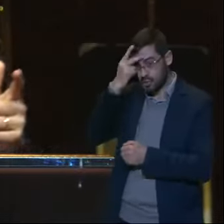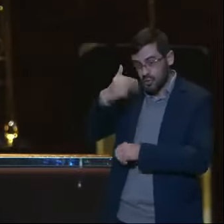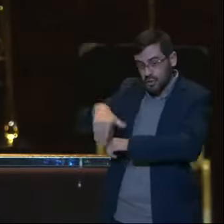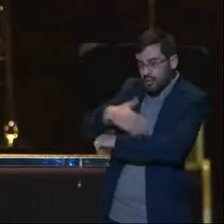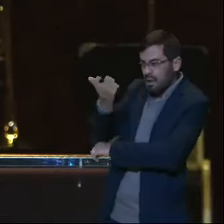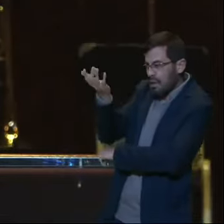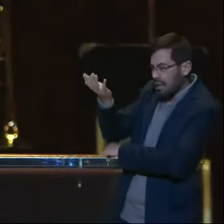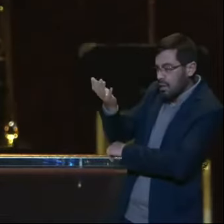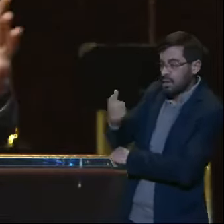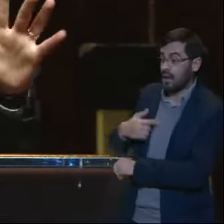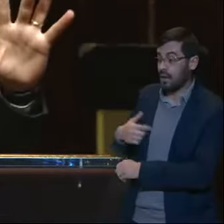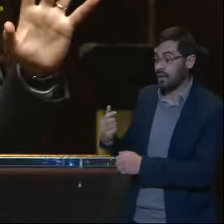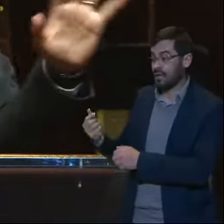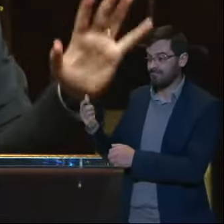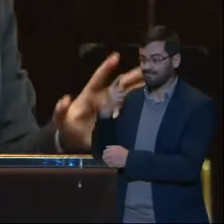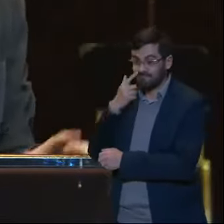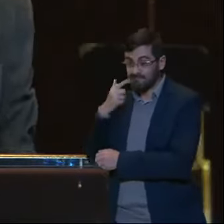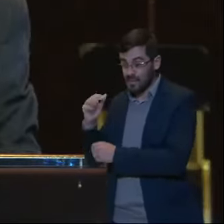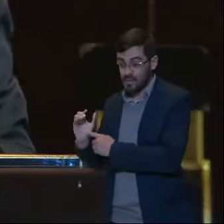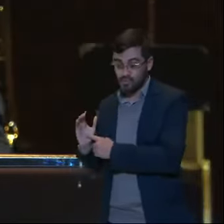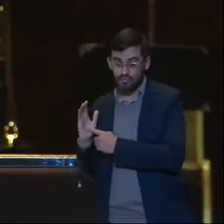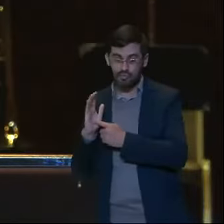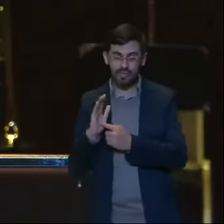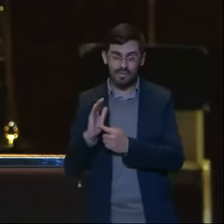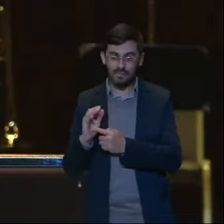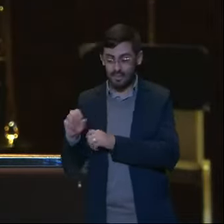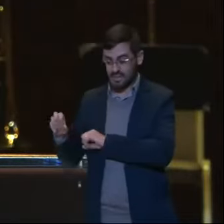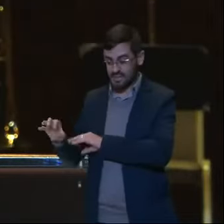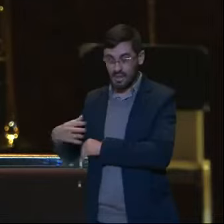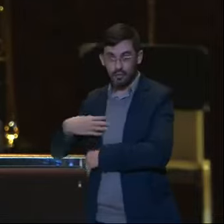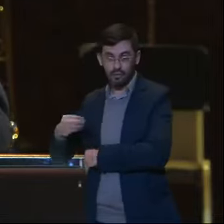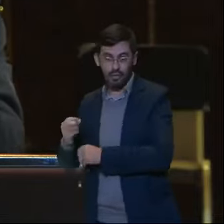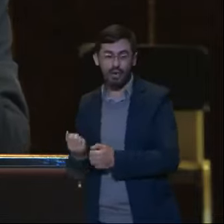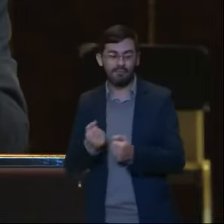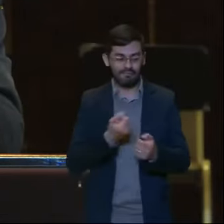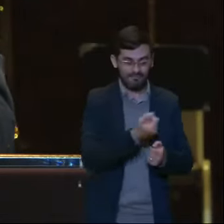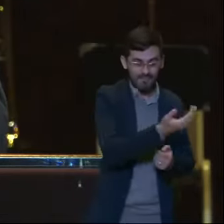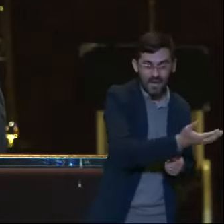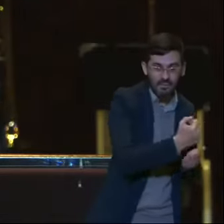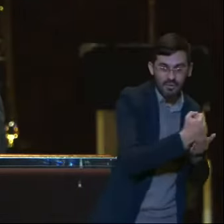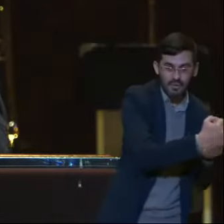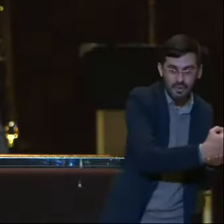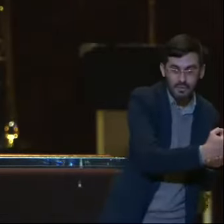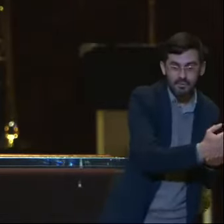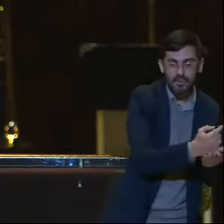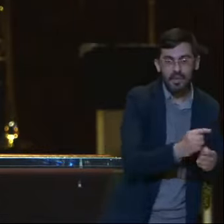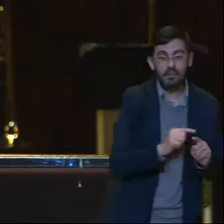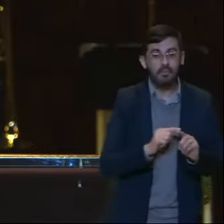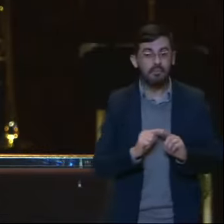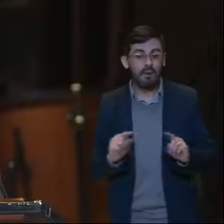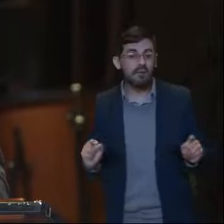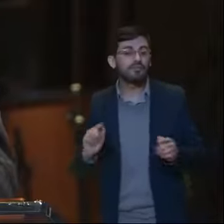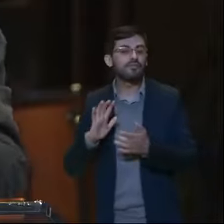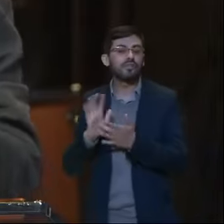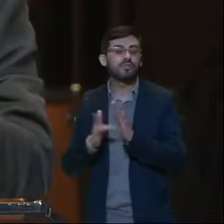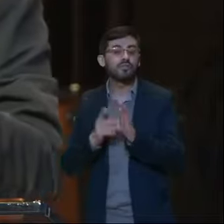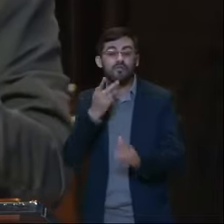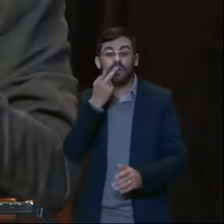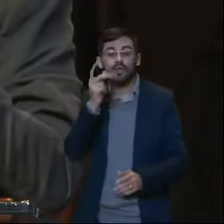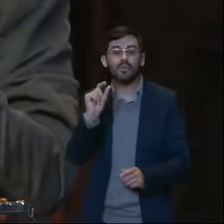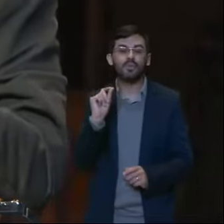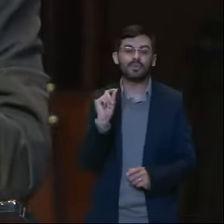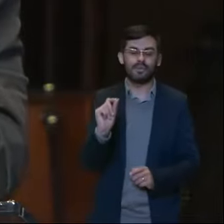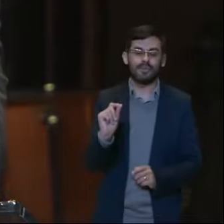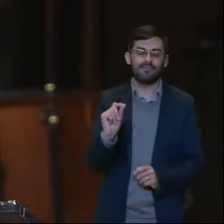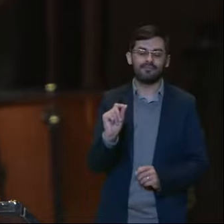para ensinar o filho nosso valor, esse valor. Não tem problema de fazer isso. Mas Jesus está falando, não é só isso a caridade. A caridade é